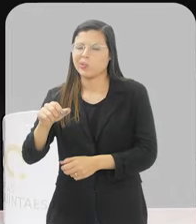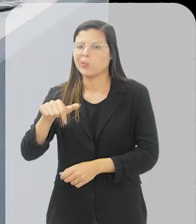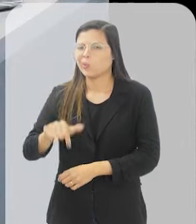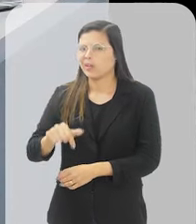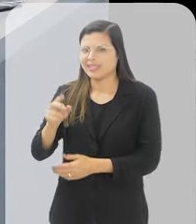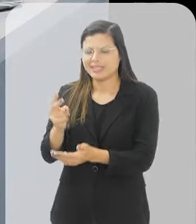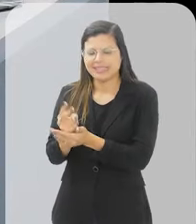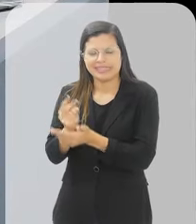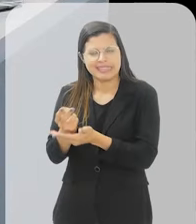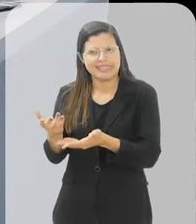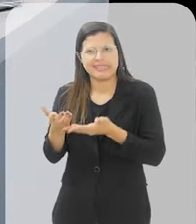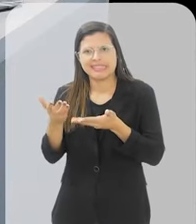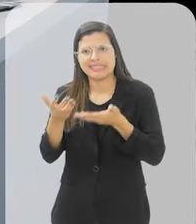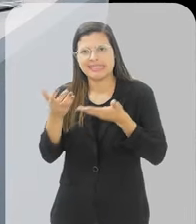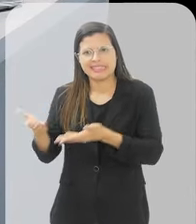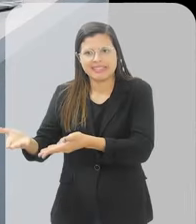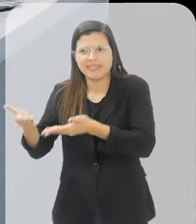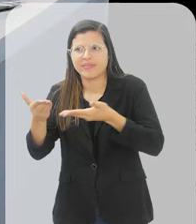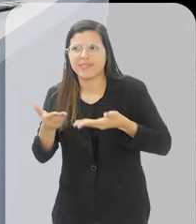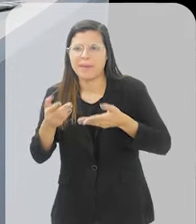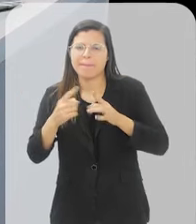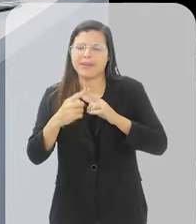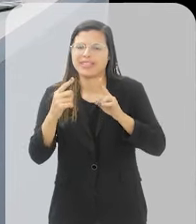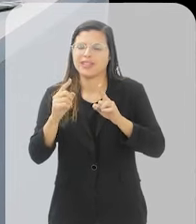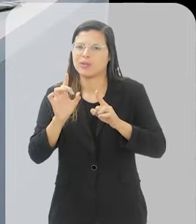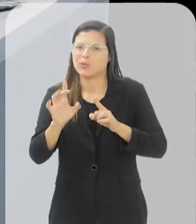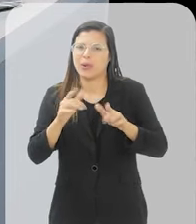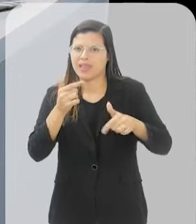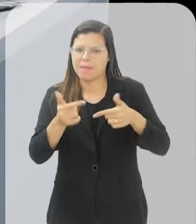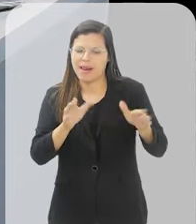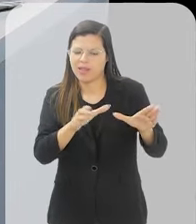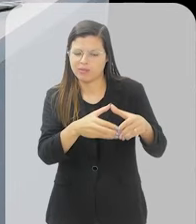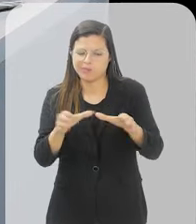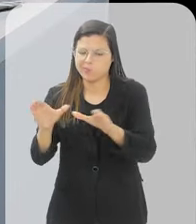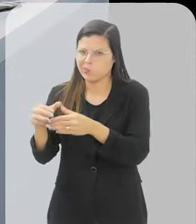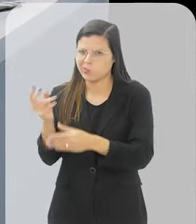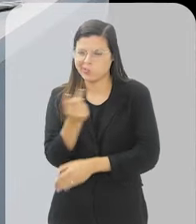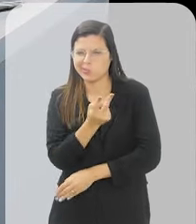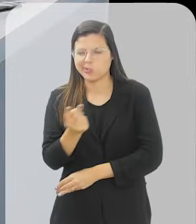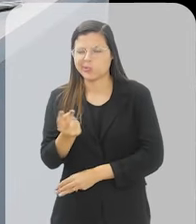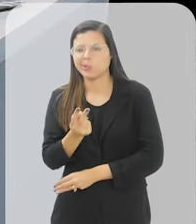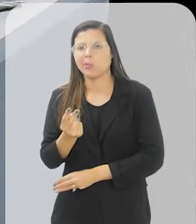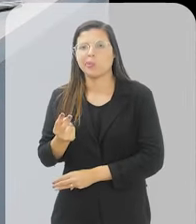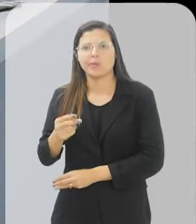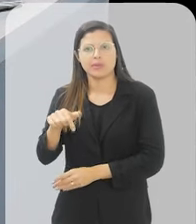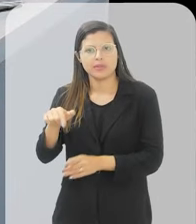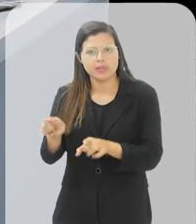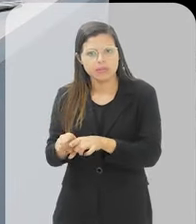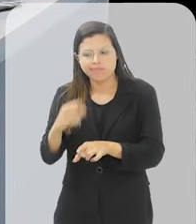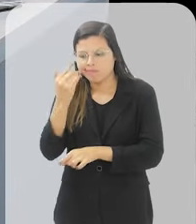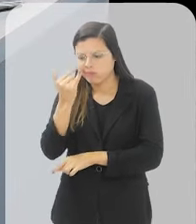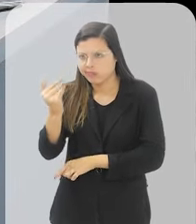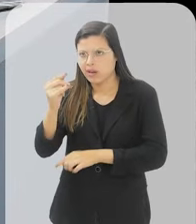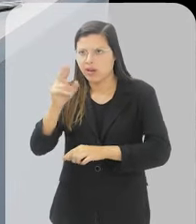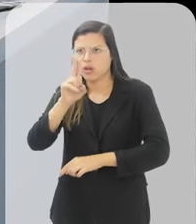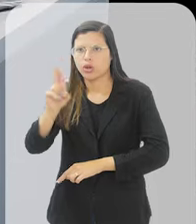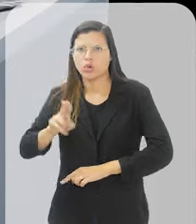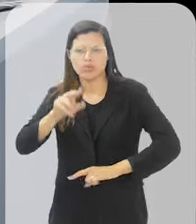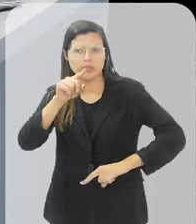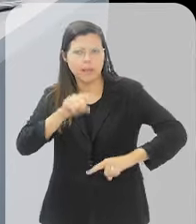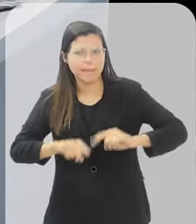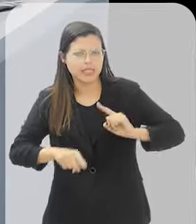Maurício para os meus carnavais, mas ele só trabalha com duas escolas. Sim, eu fico fascinado com tudo que ele faz. Ele usa